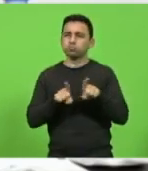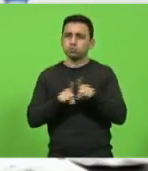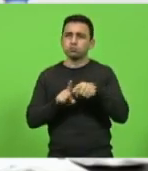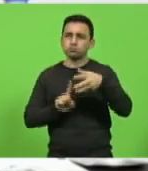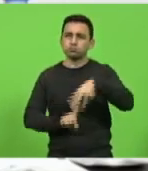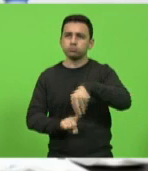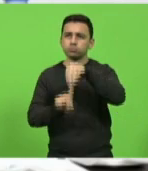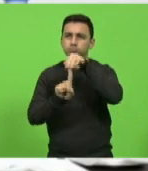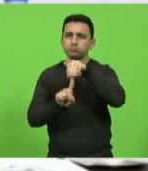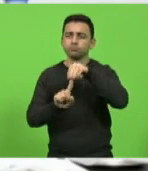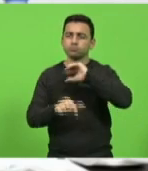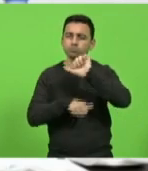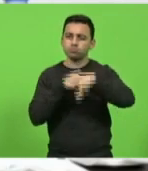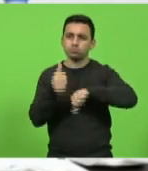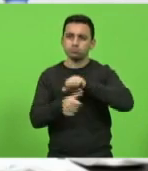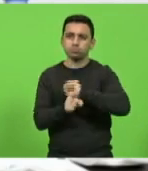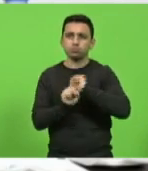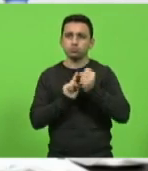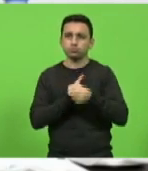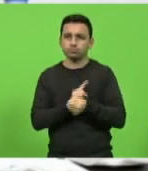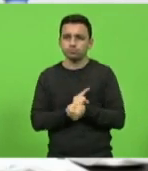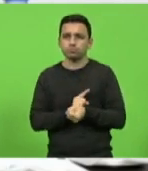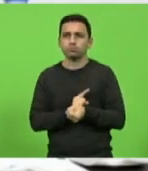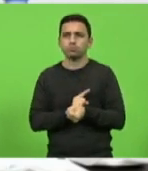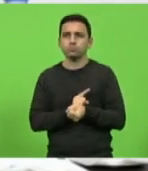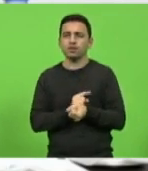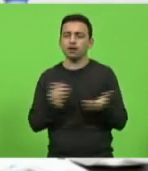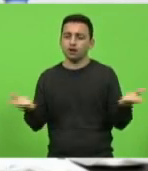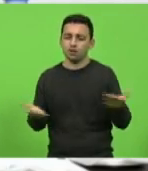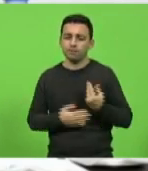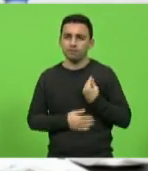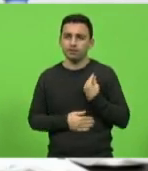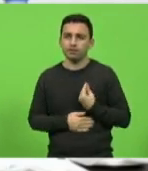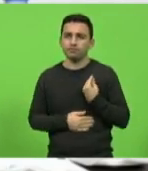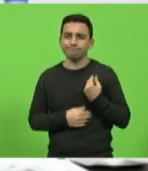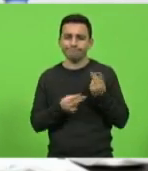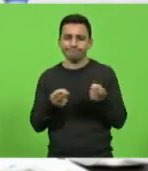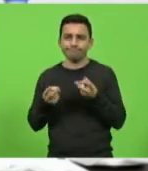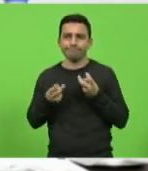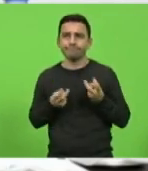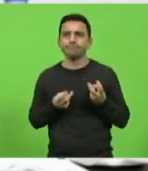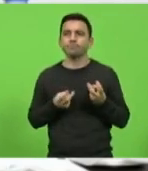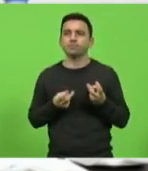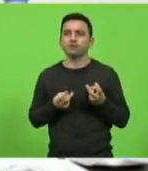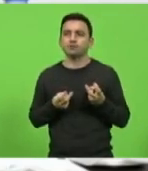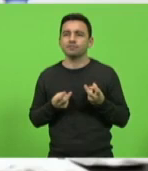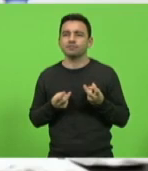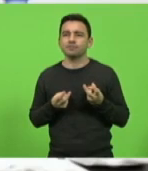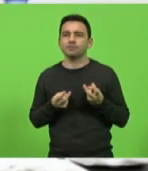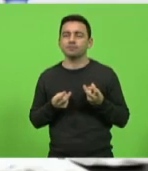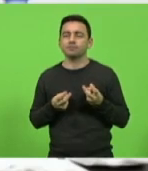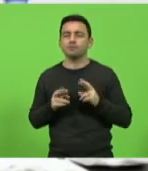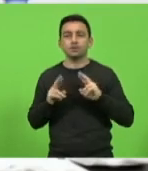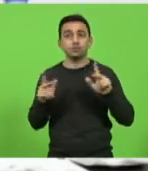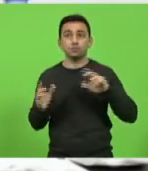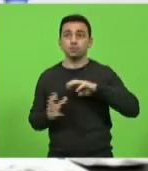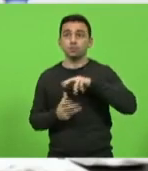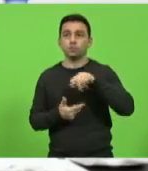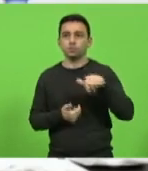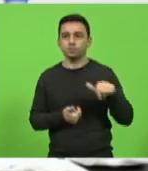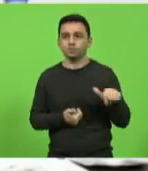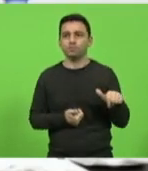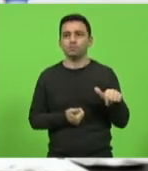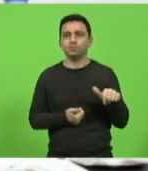transformação social que estamos vivendo notadamente nesse momento excepcional no mundo o